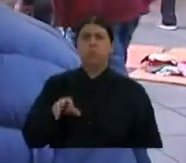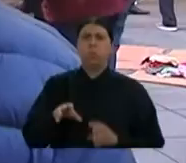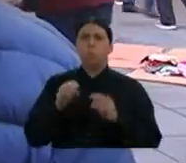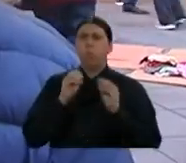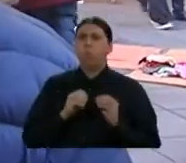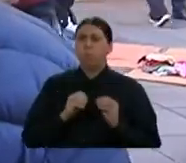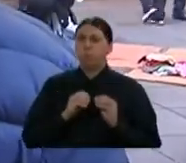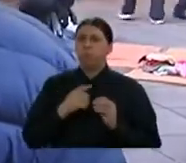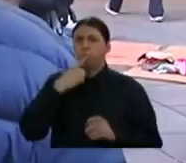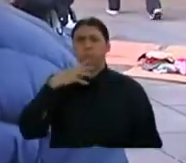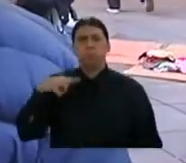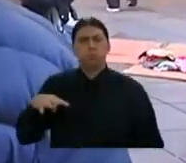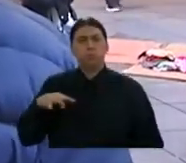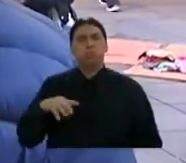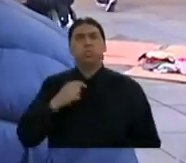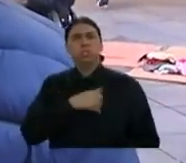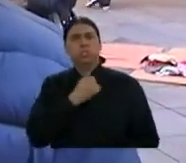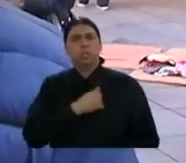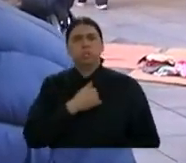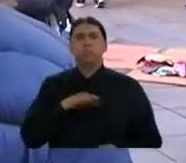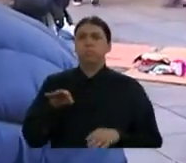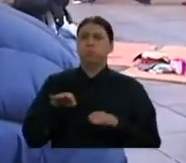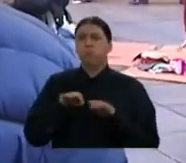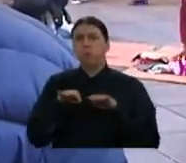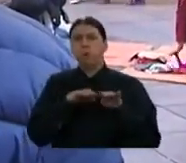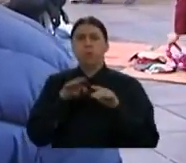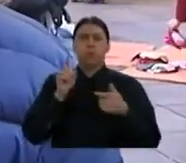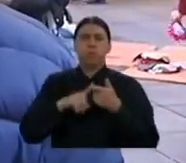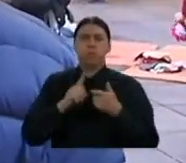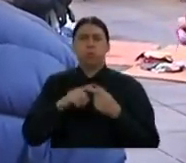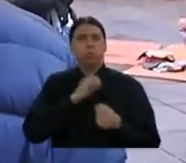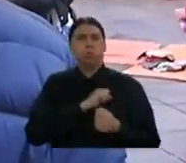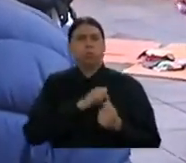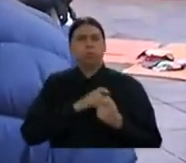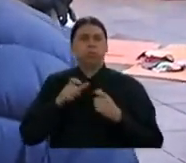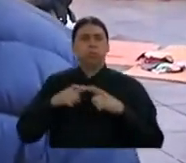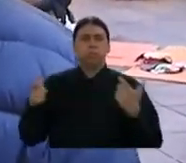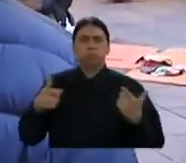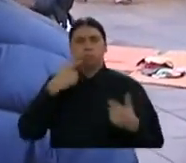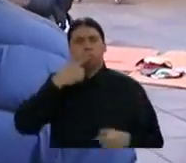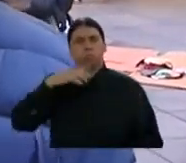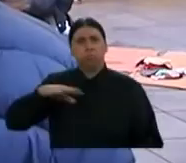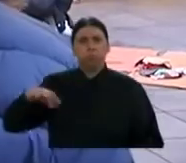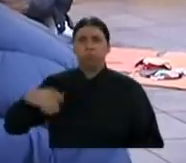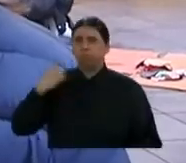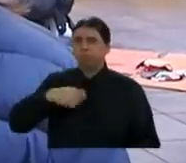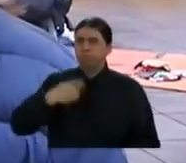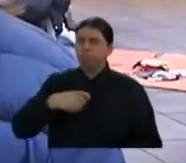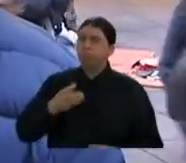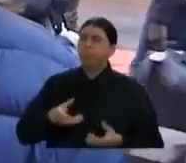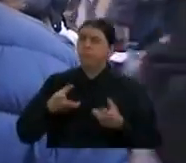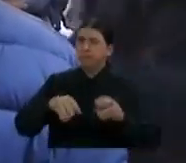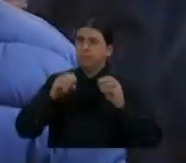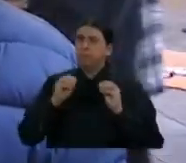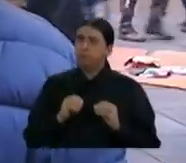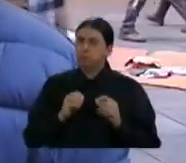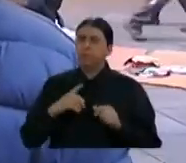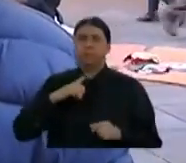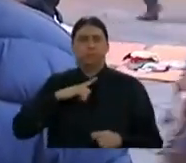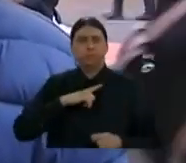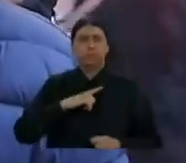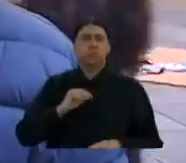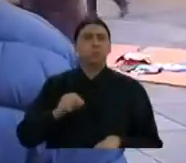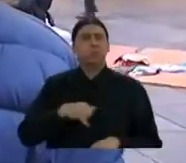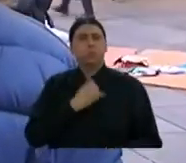seria nessa faixa etária porque eu acho que o grande número de crianças que precisam ser adotados onde bastará